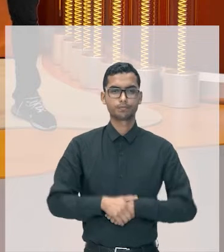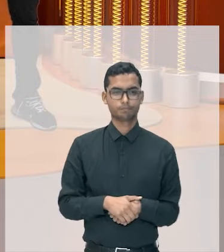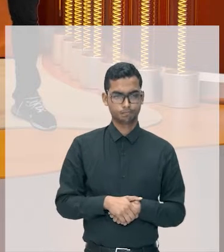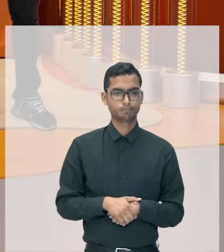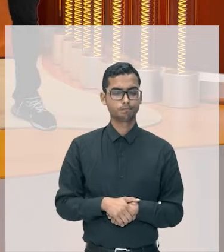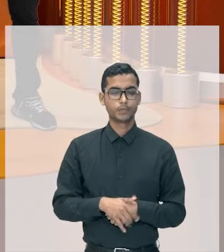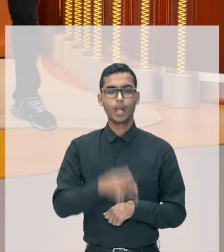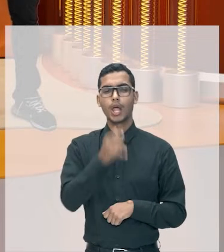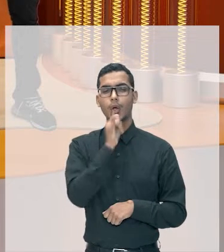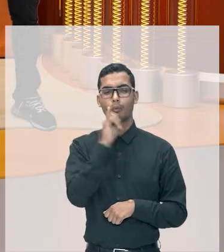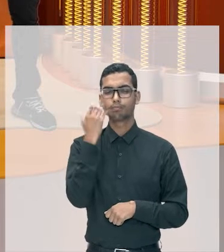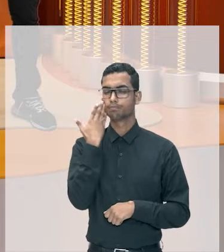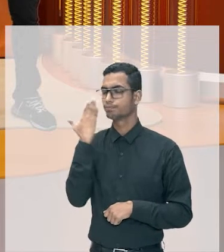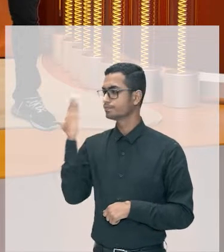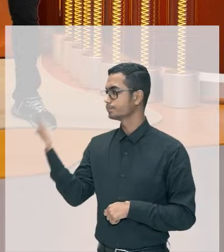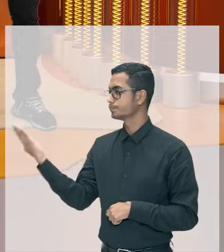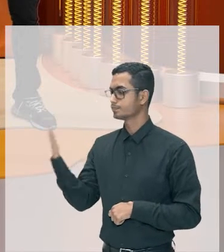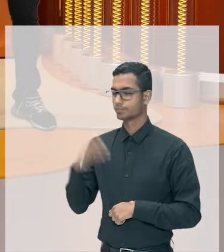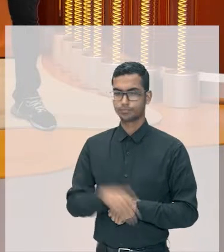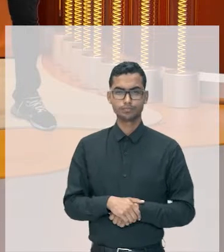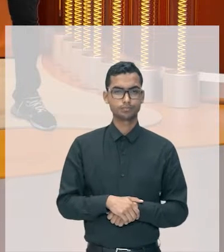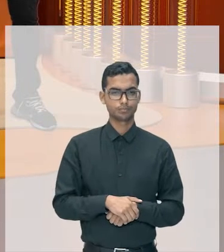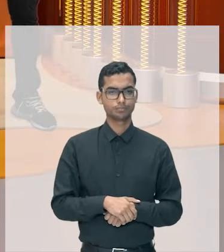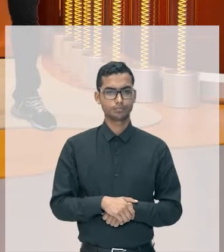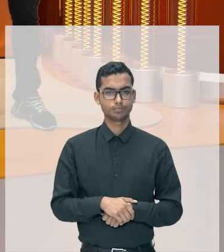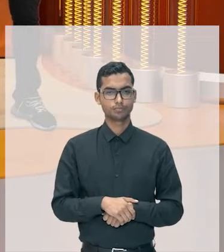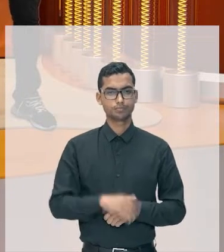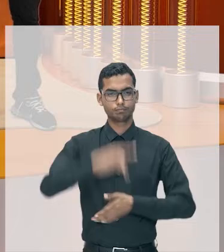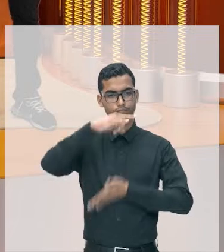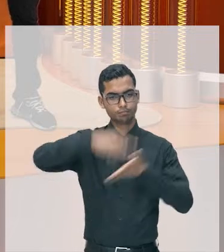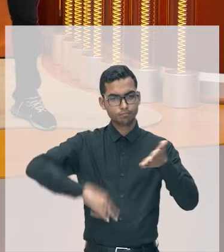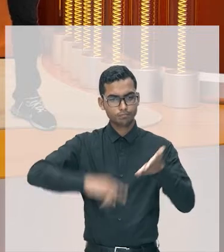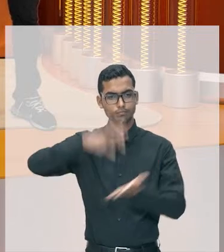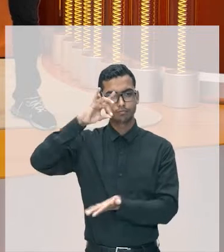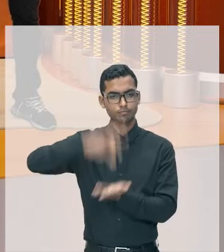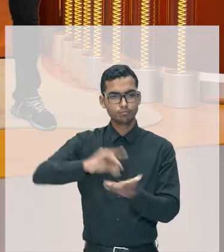olha só, documentos originais, como